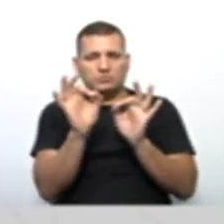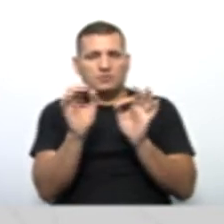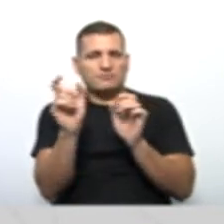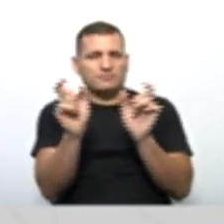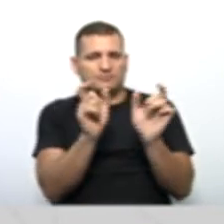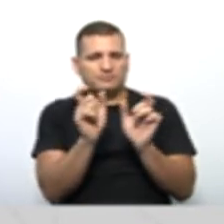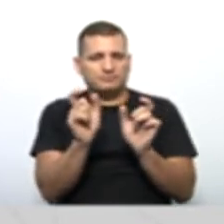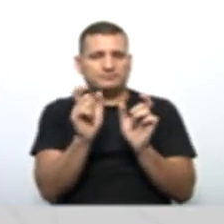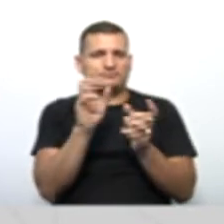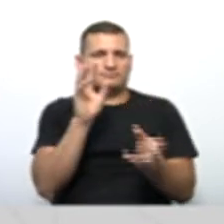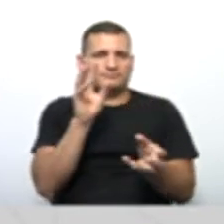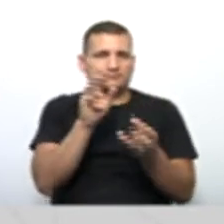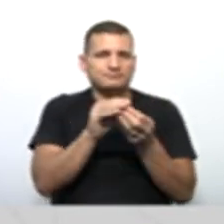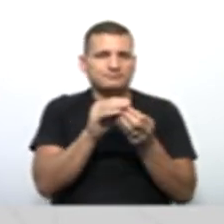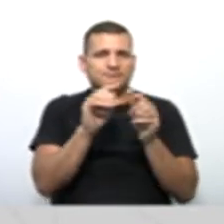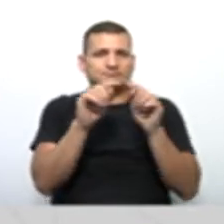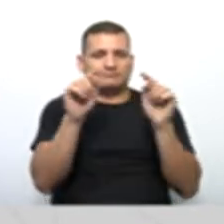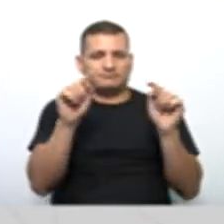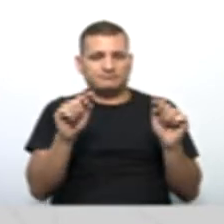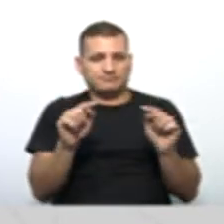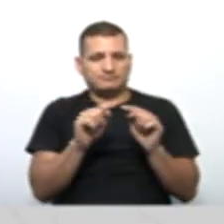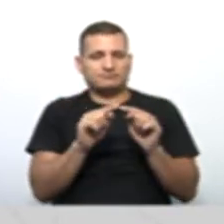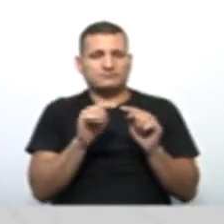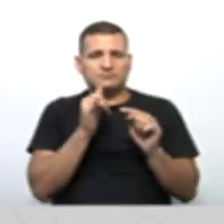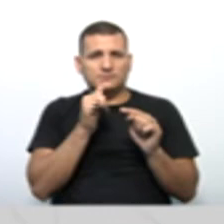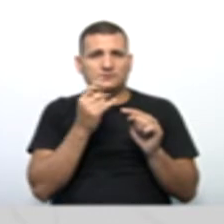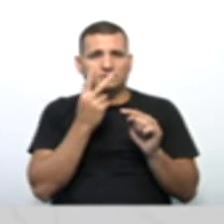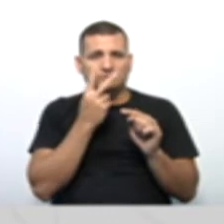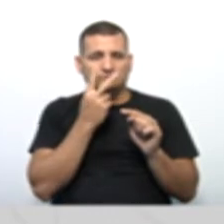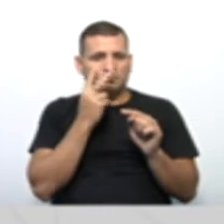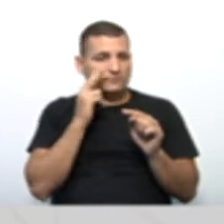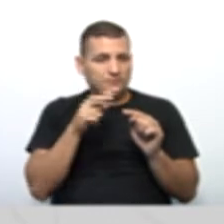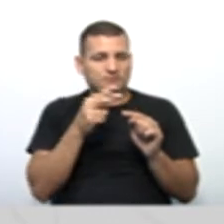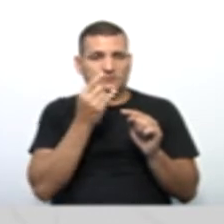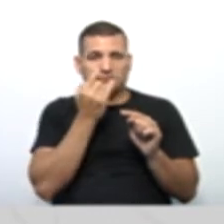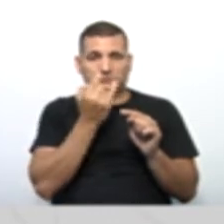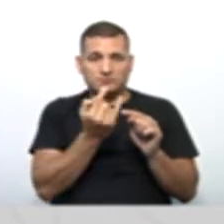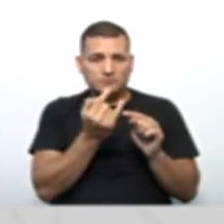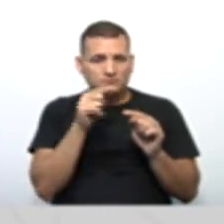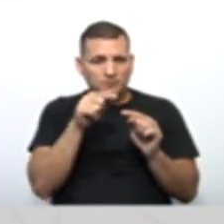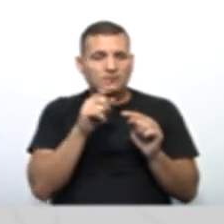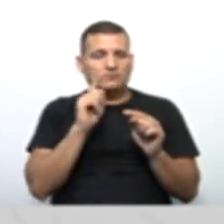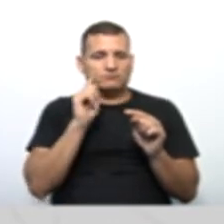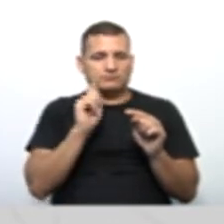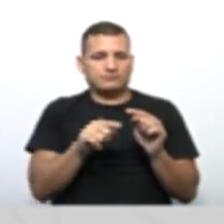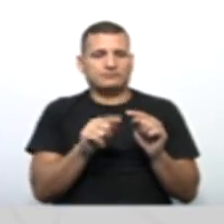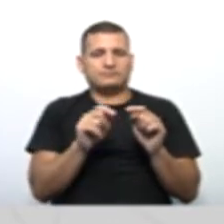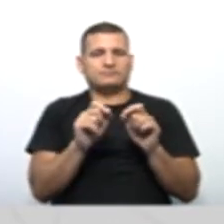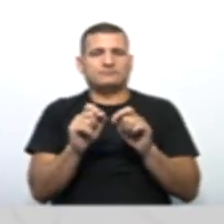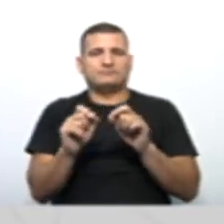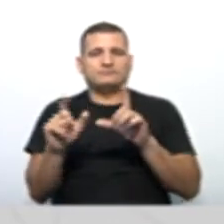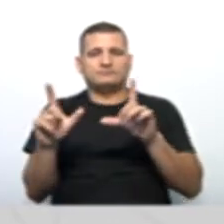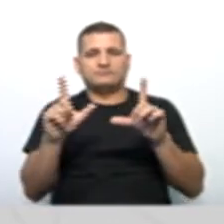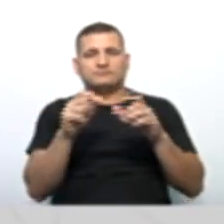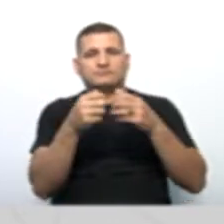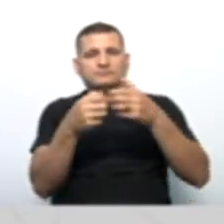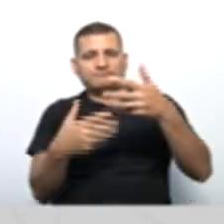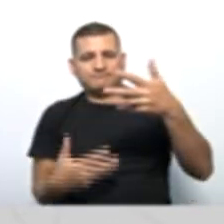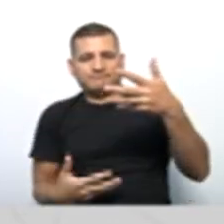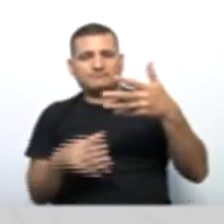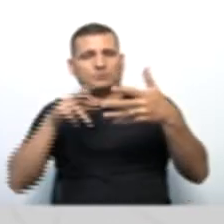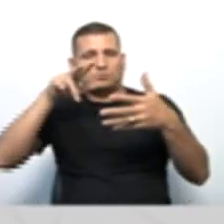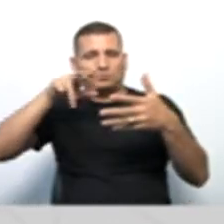aquele resuminho açúcar se interessou pelo resumo a ele vai lá no ler mais e vai ter acesso a todo o conteúdo na íntegra